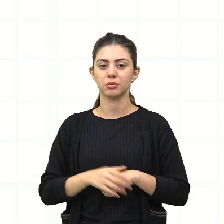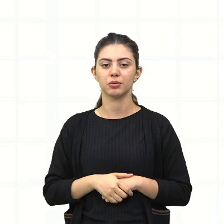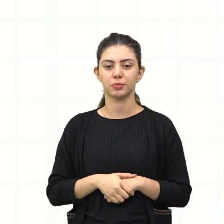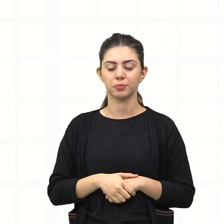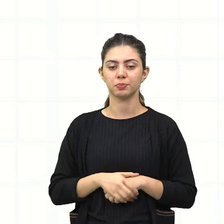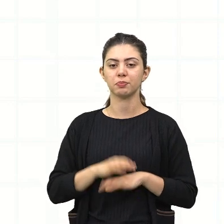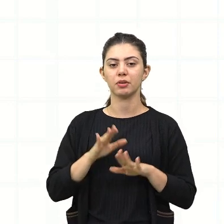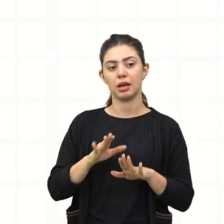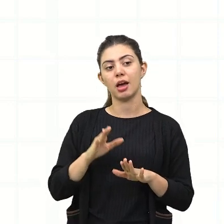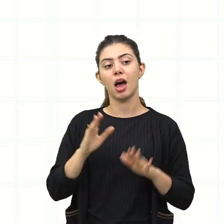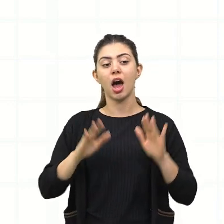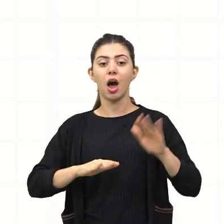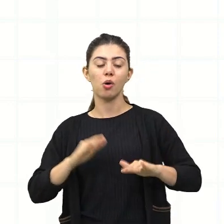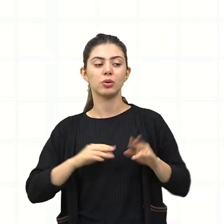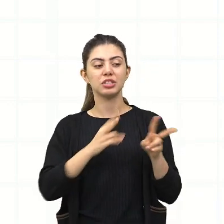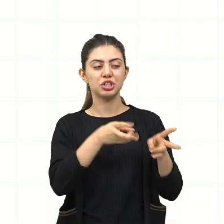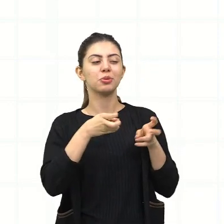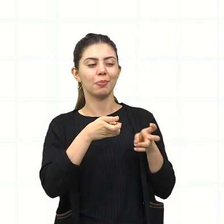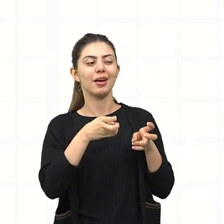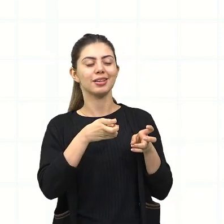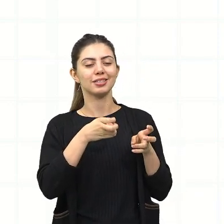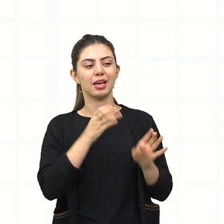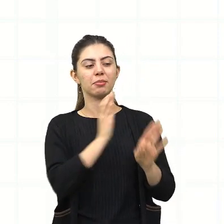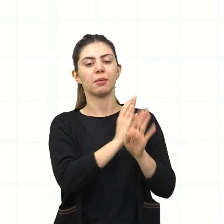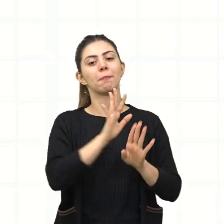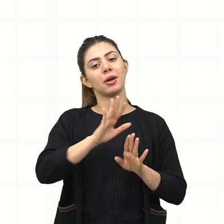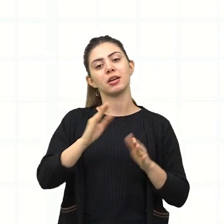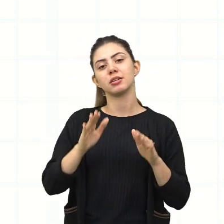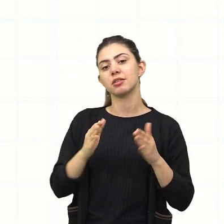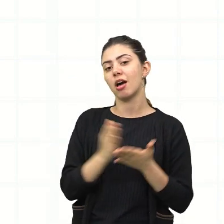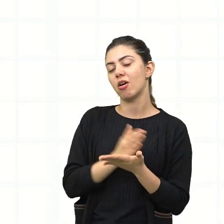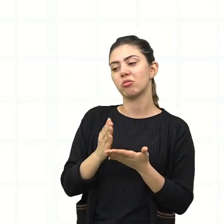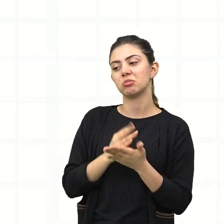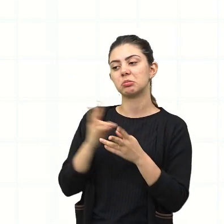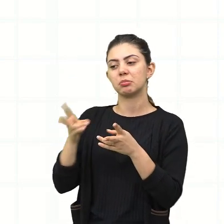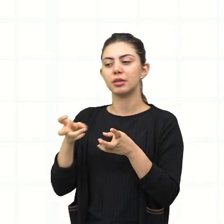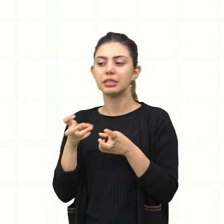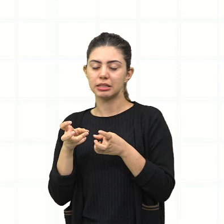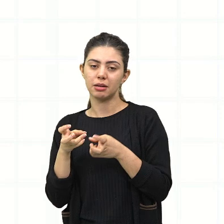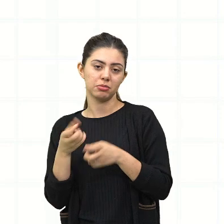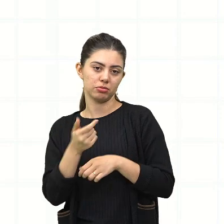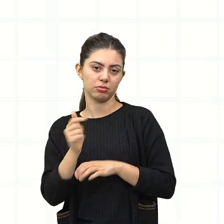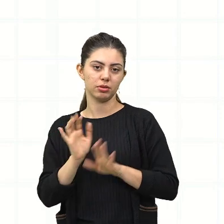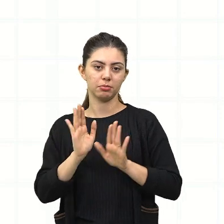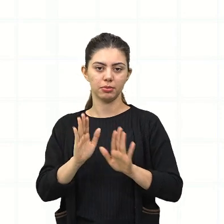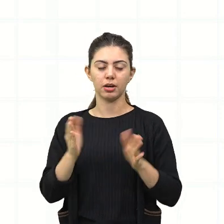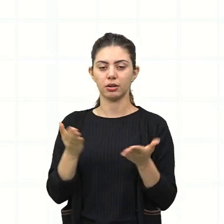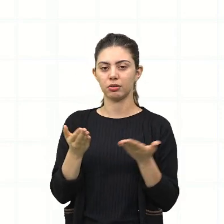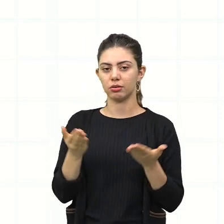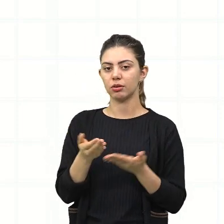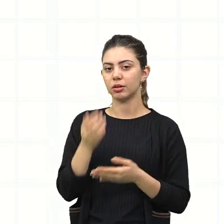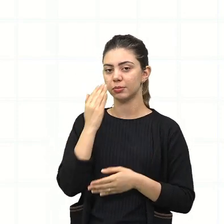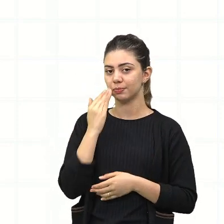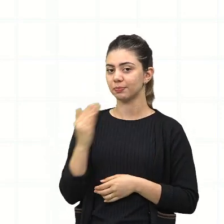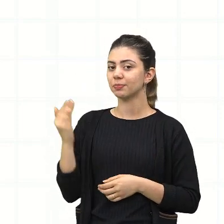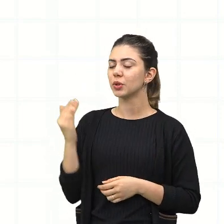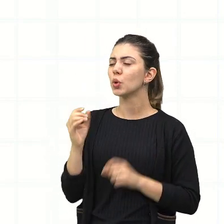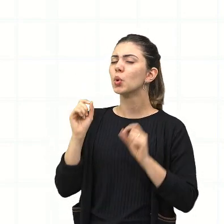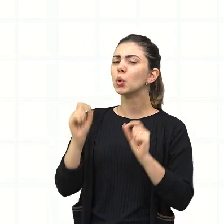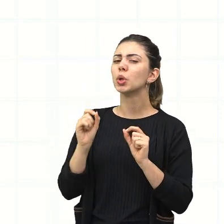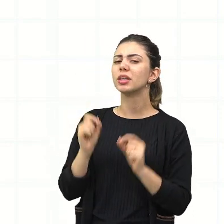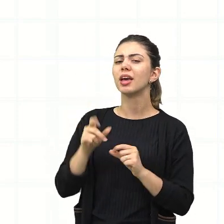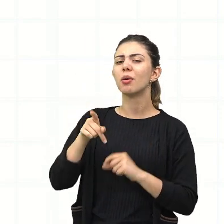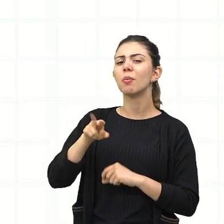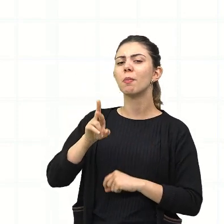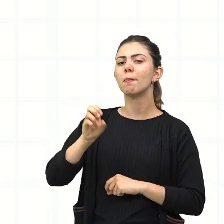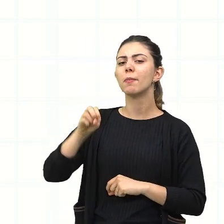isso não quer dizer que eles não existem. A gente vai partir para esse conceito aqui. O que é um pronome